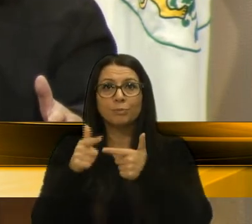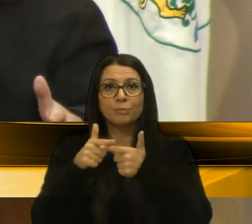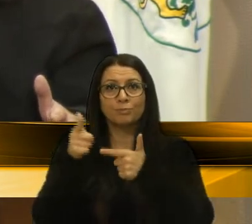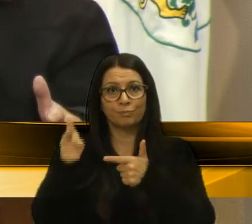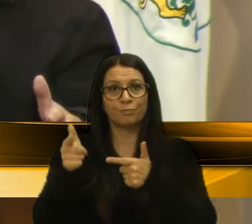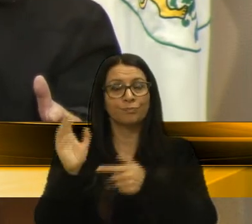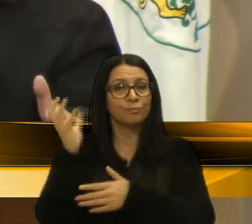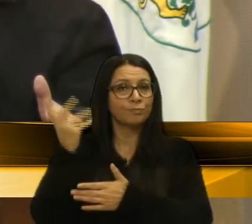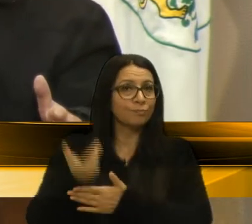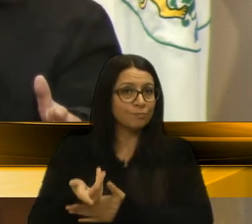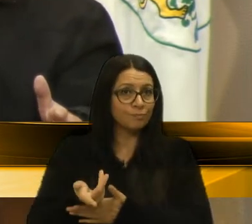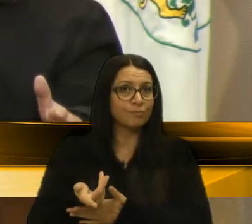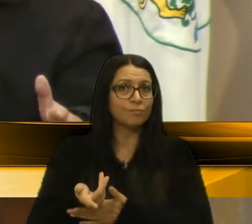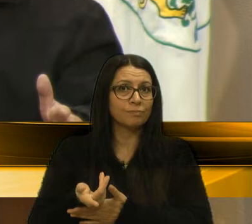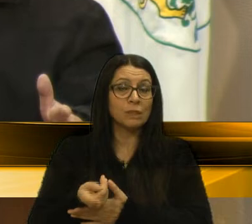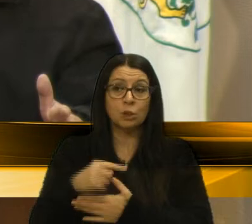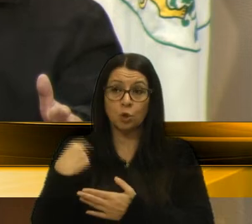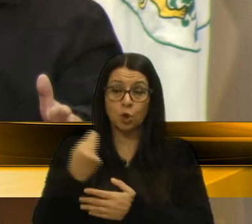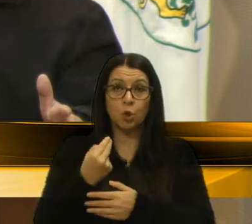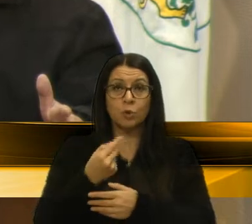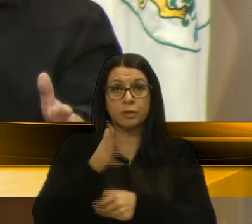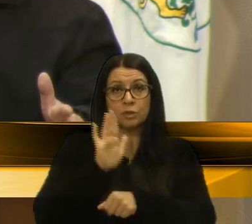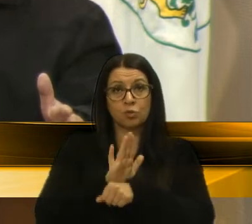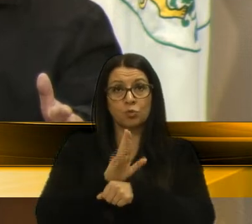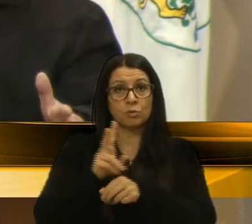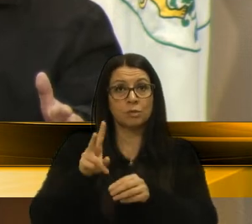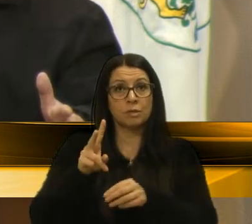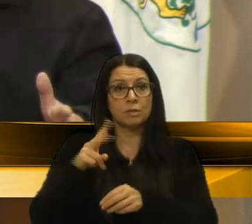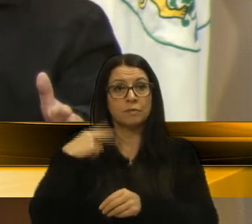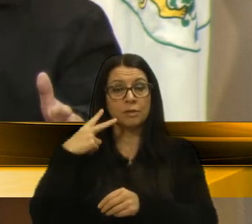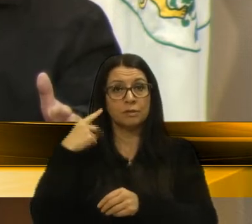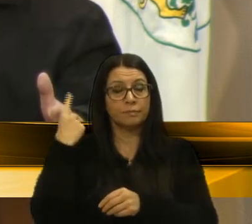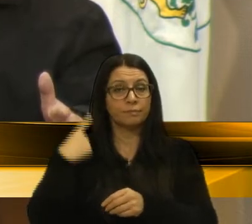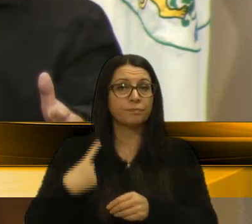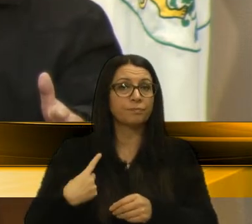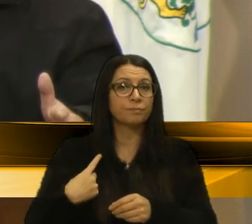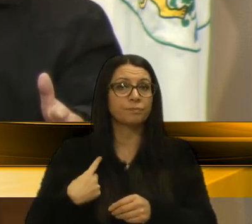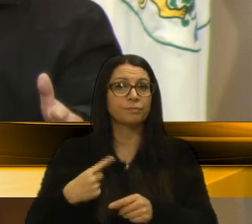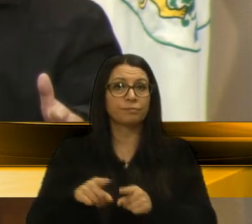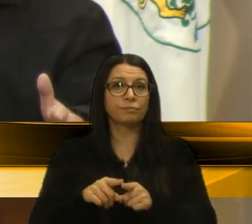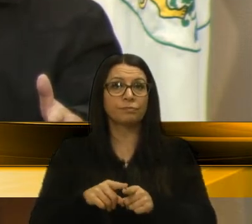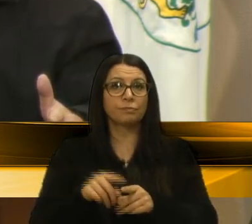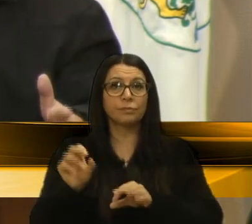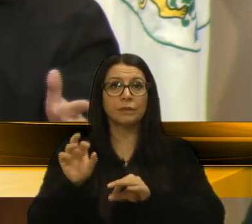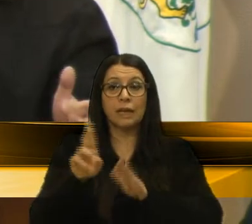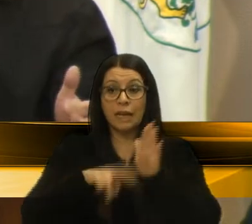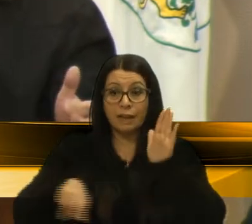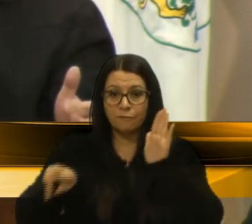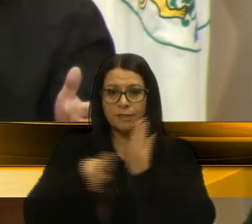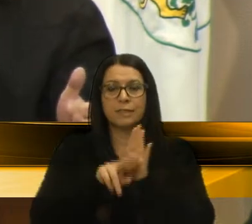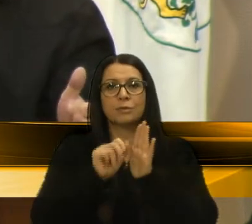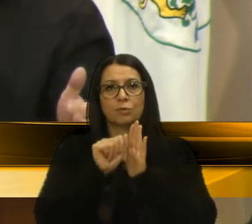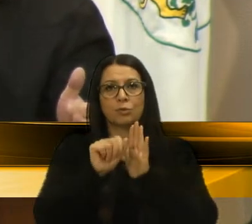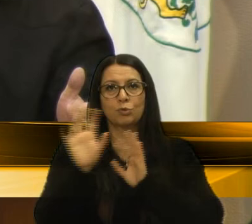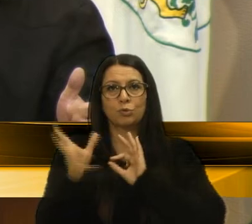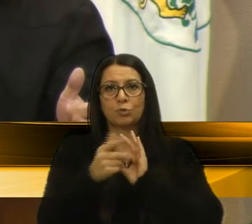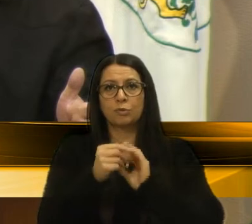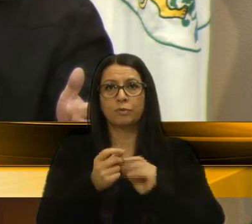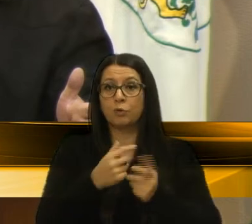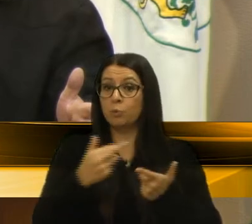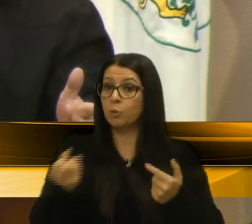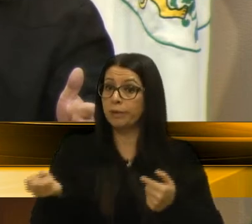E a nossa contribuição, vereadora Denise, na revisão do plano diretor, foi extremamente